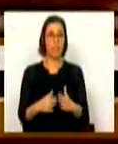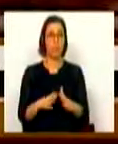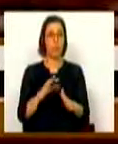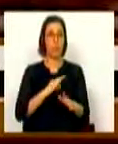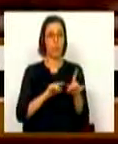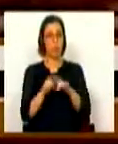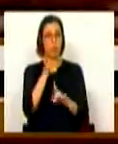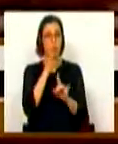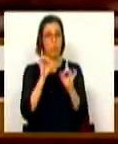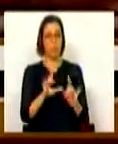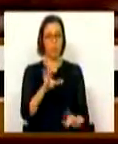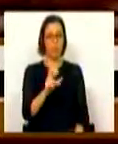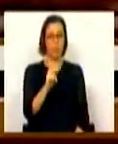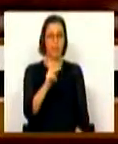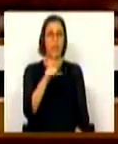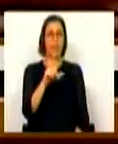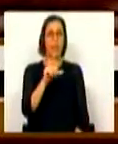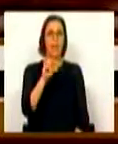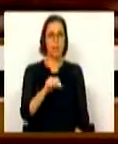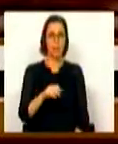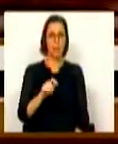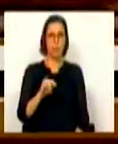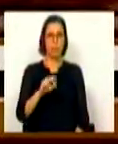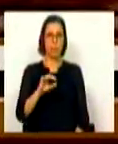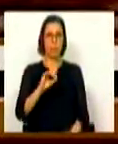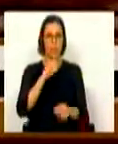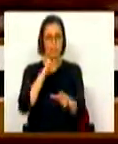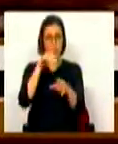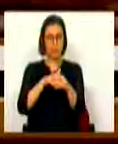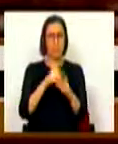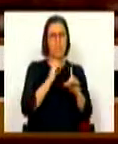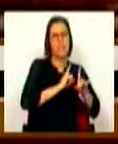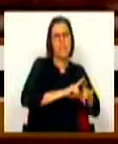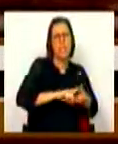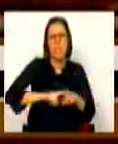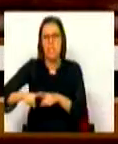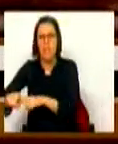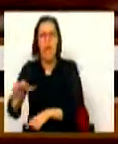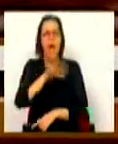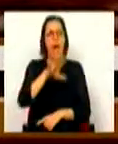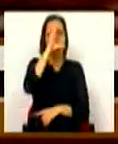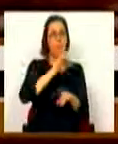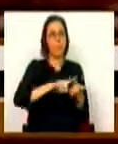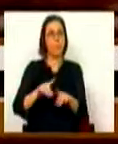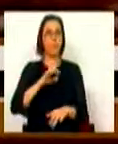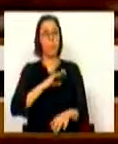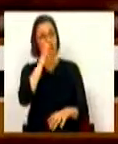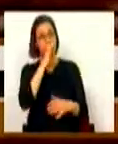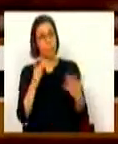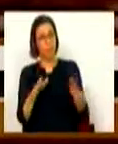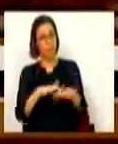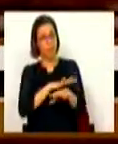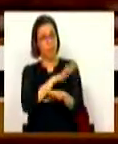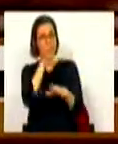do Sr. Deputado Carlos Peixoto abrange múltiplas áreas da governação. O Sr. Ministro da